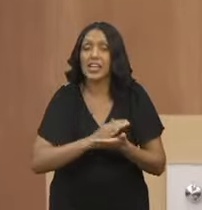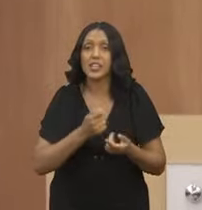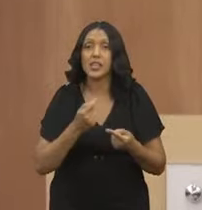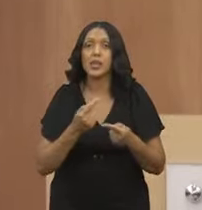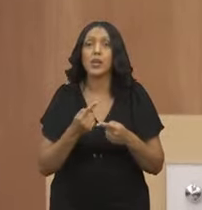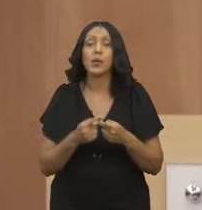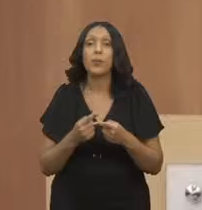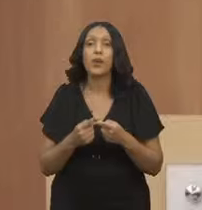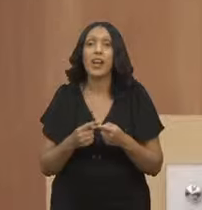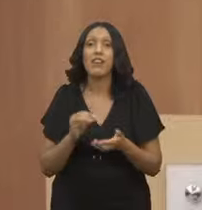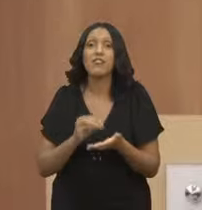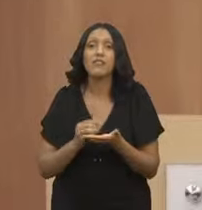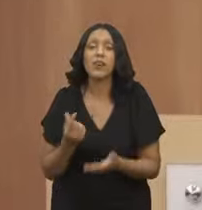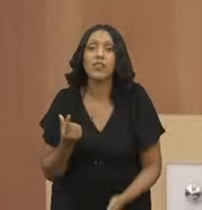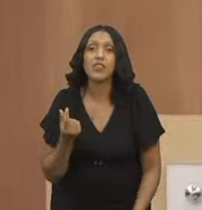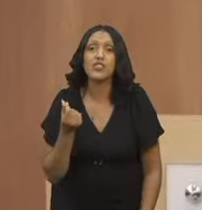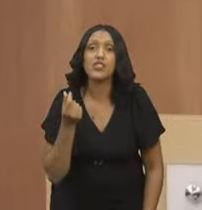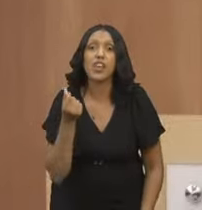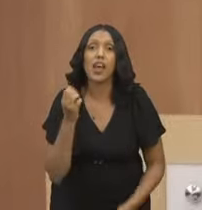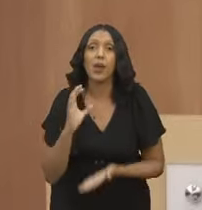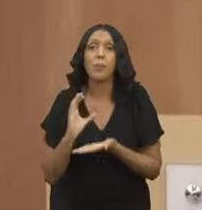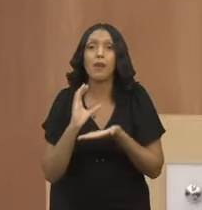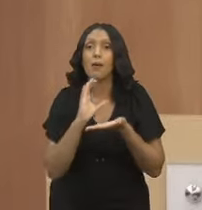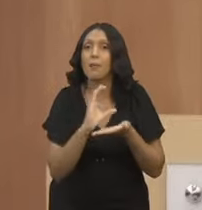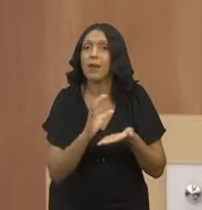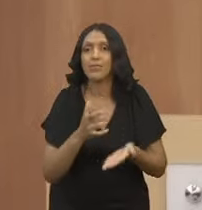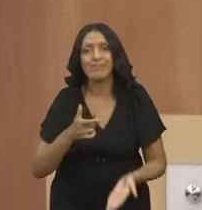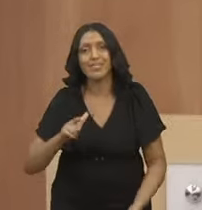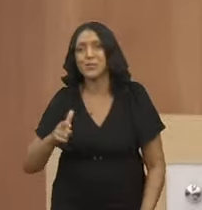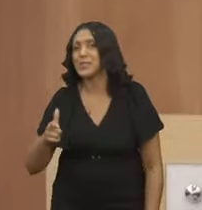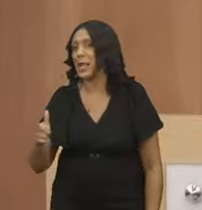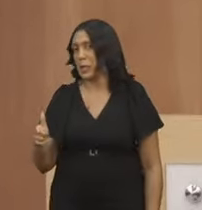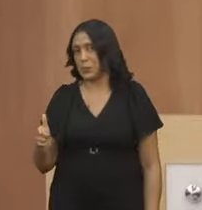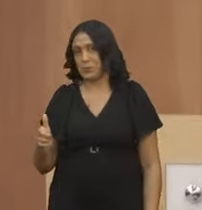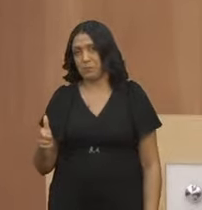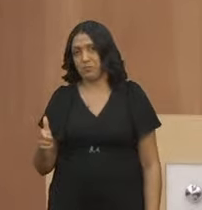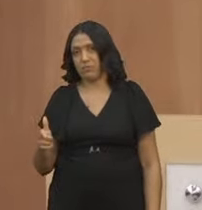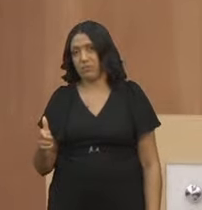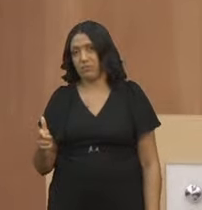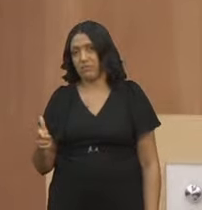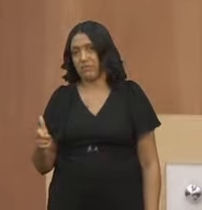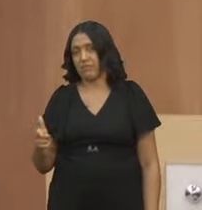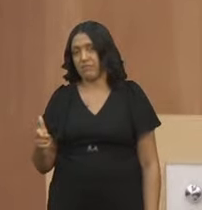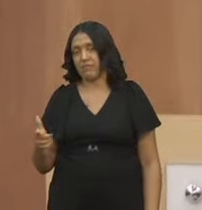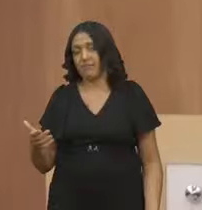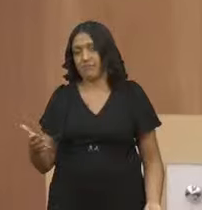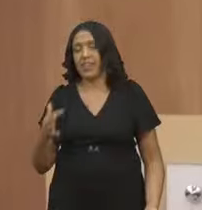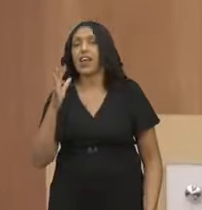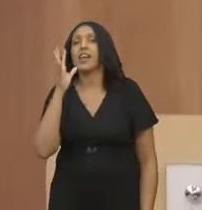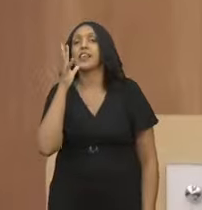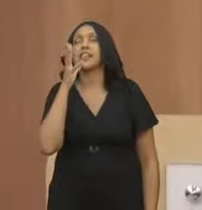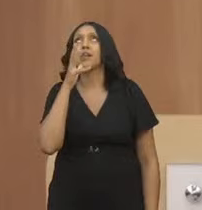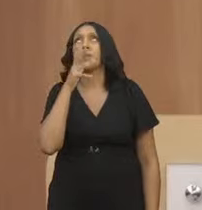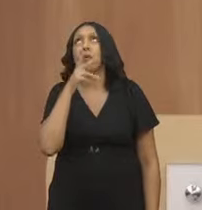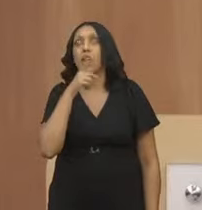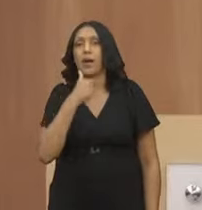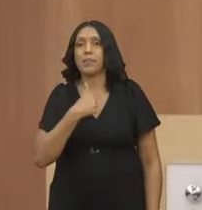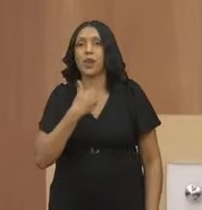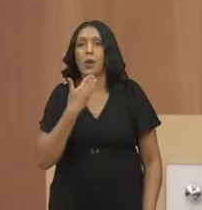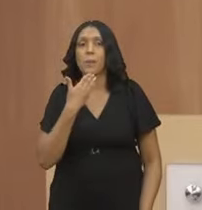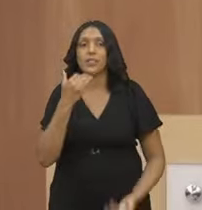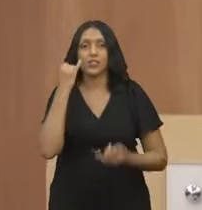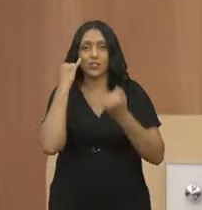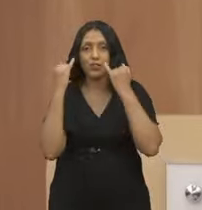os moradores relataram para a gente. A gente vai, enfim, fazer um pedido de informação, vai entrar em contato via ofício com a Prefeitura